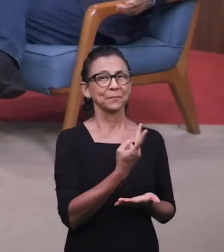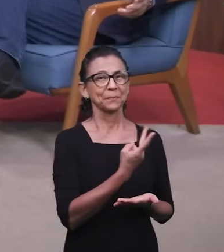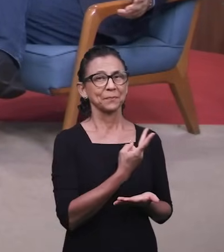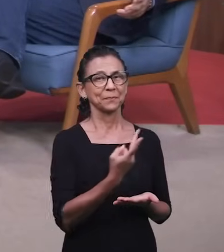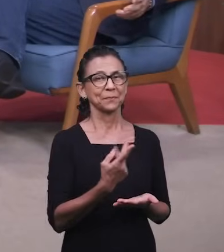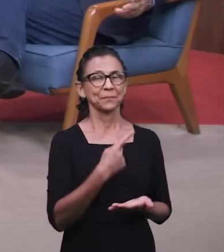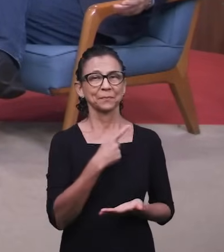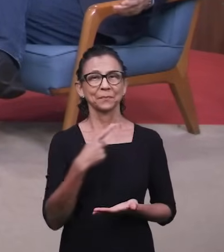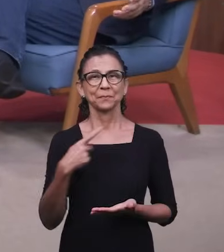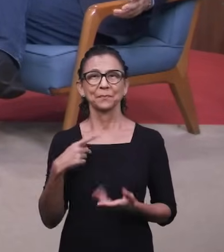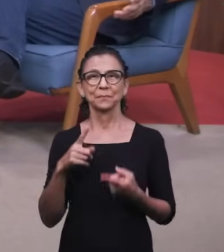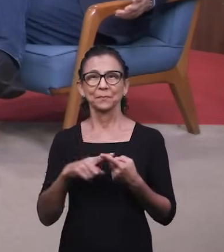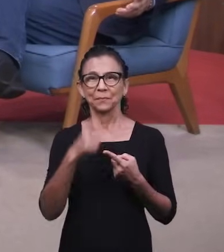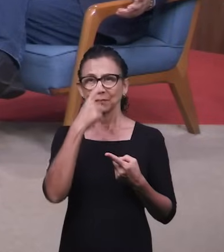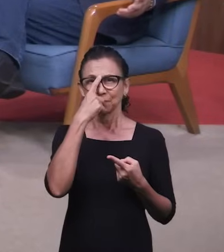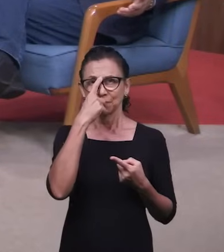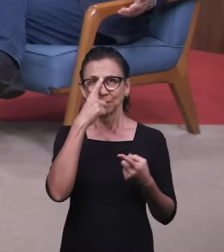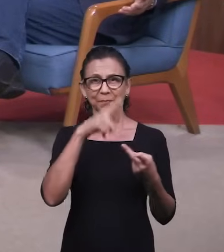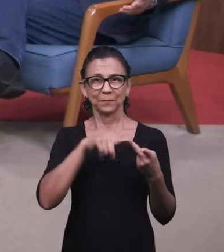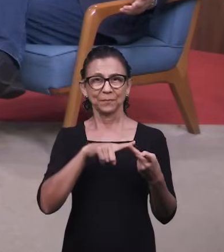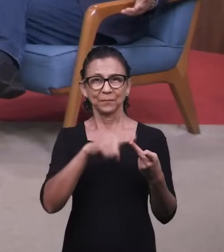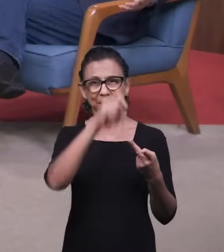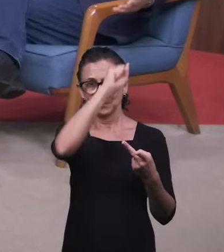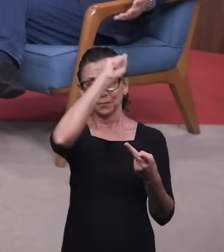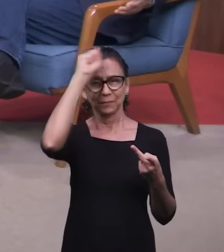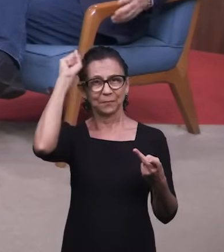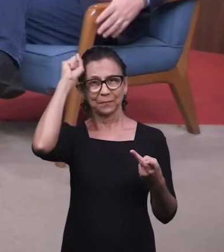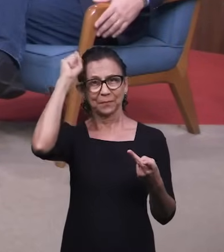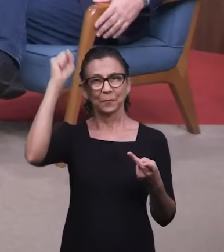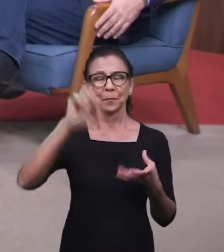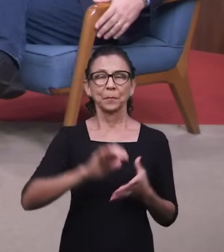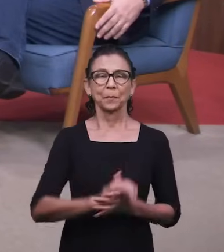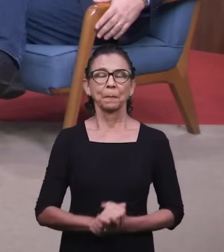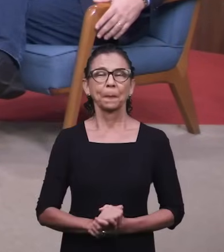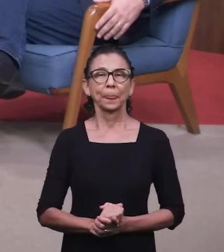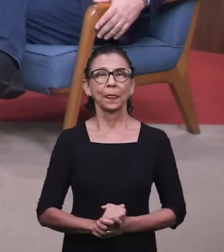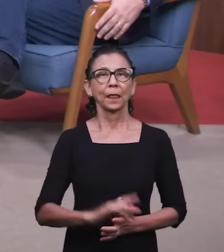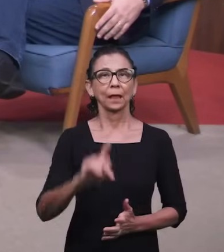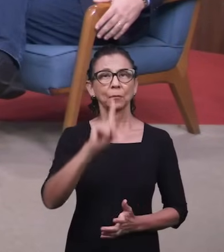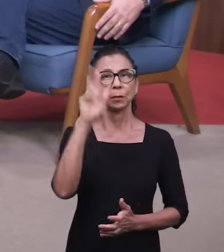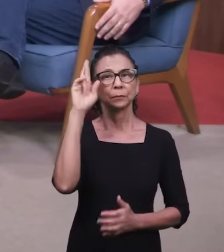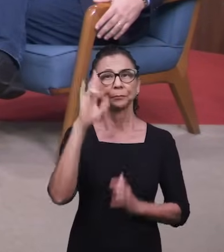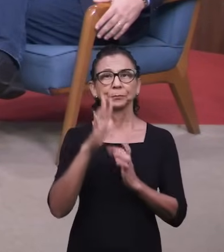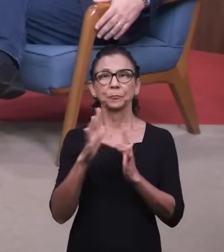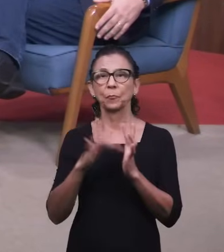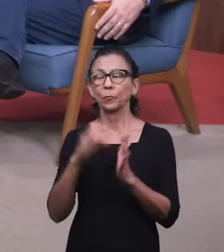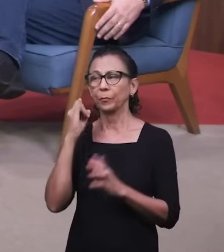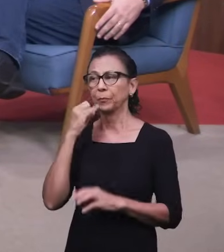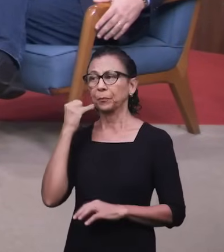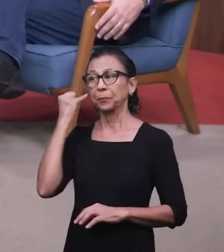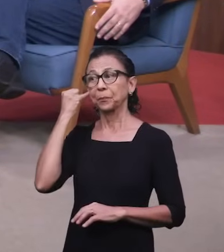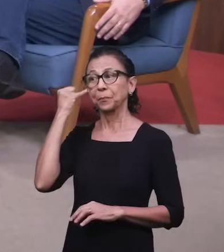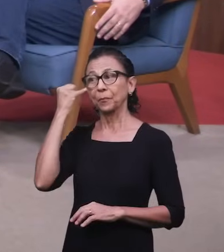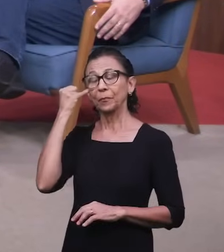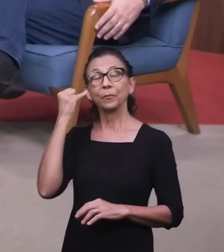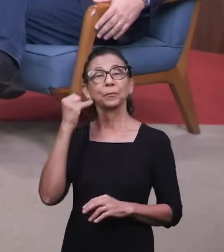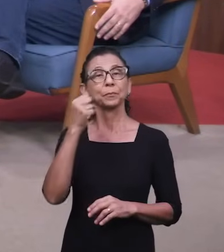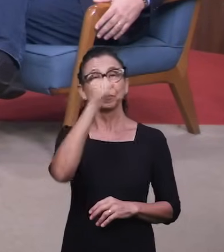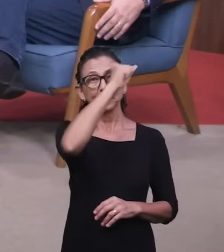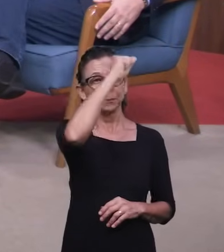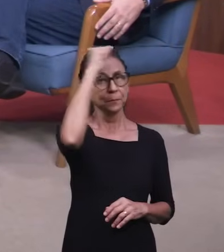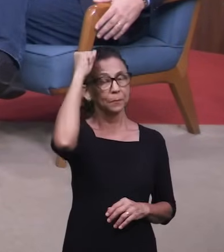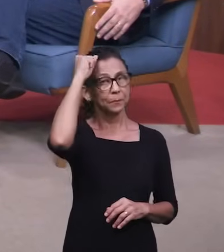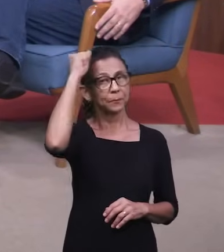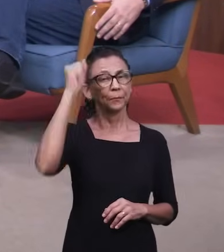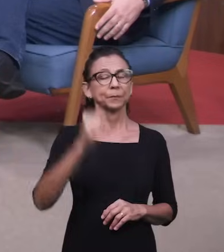com os pastores, pastor Daniel Moreira e pastor Sérgio Souza, queridos, a paz do Senhor. Paz do Senhor Josias, paz do Senhor Sérgio, paz